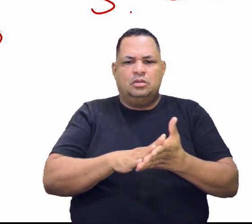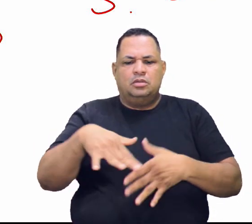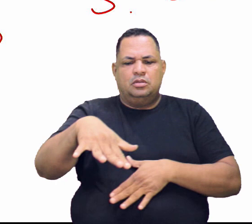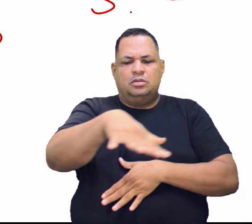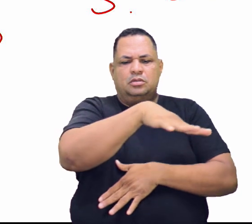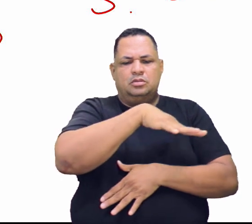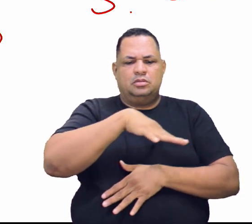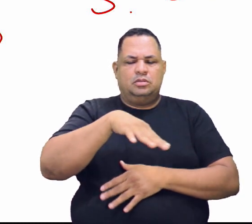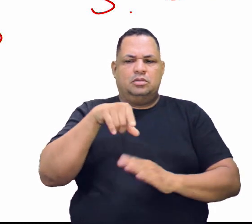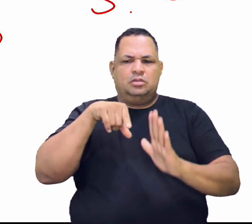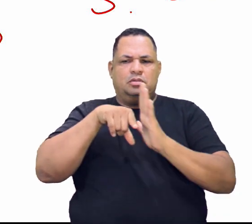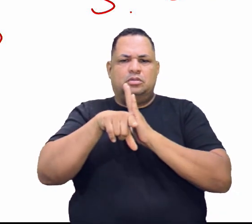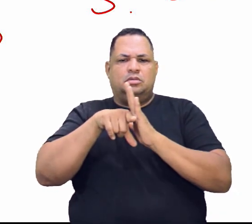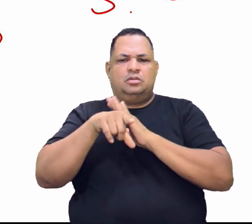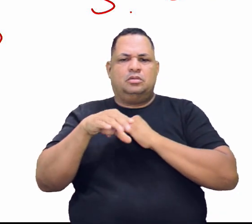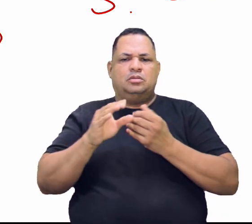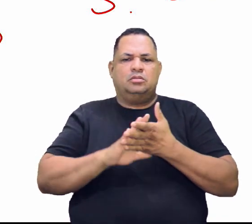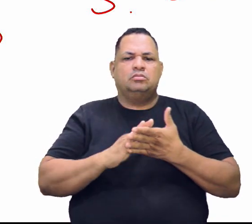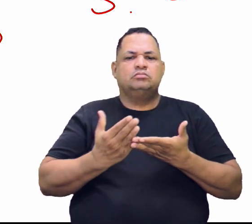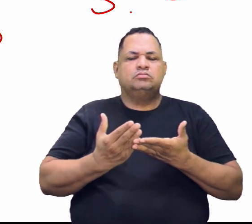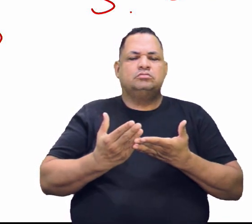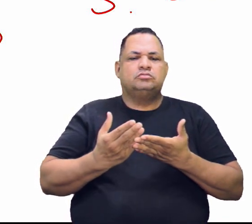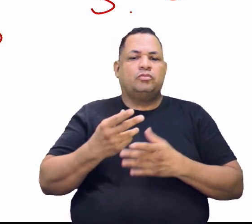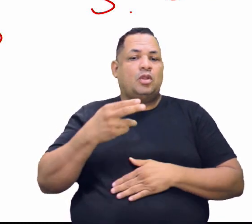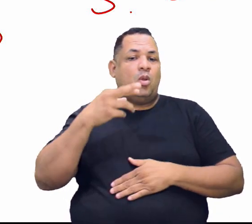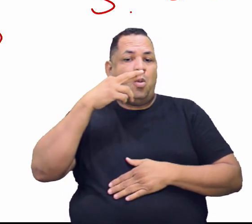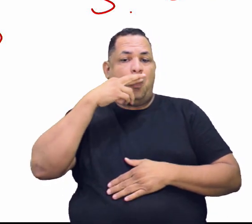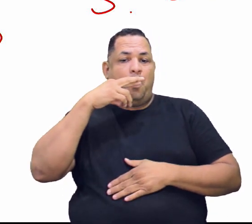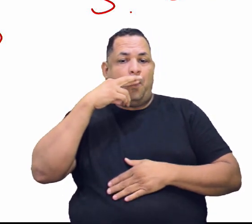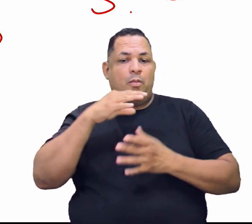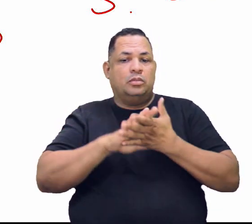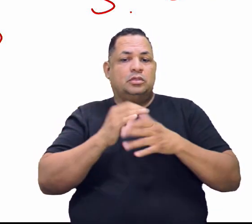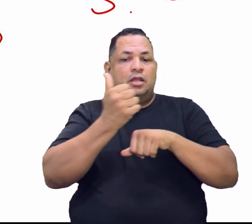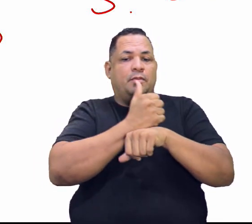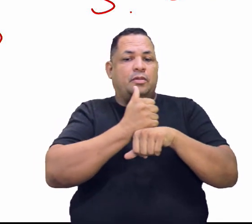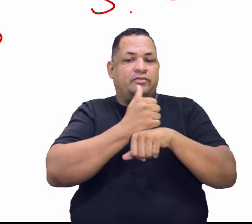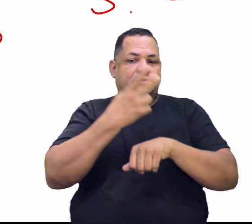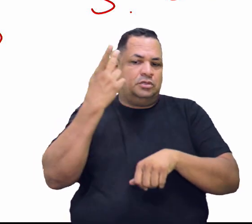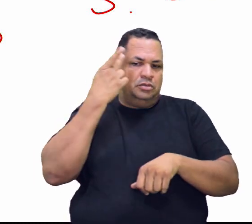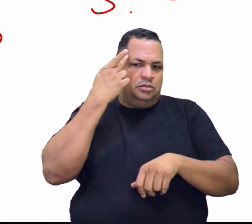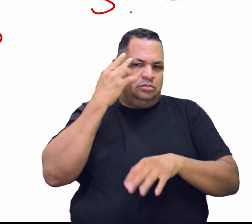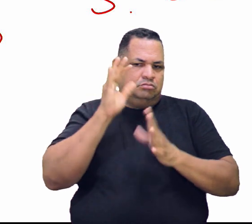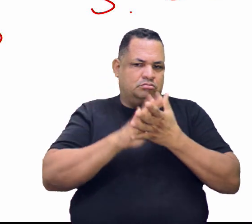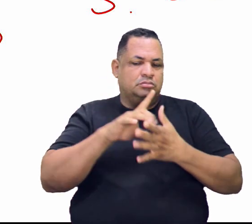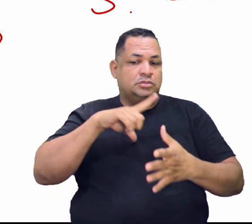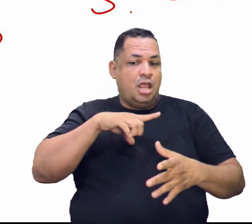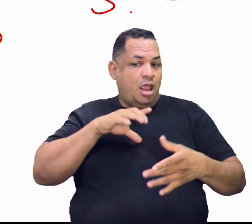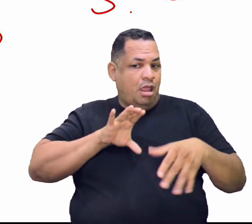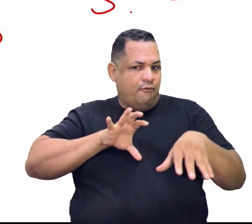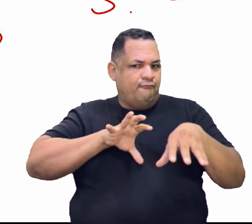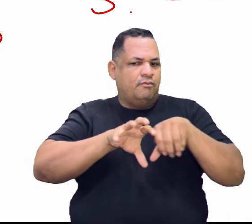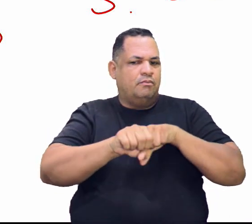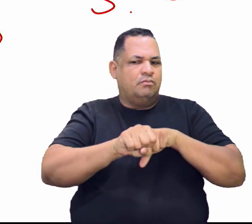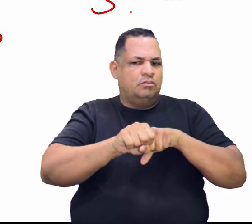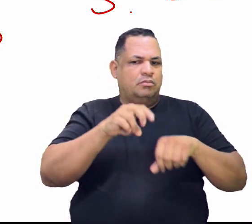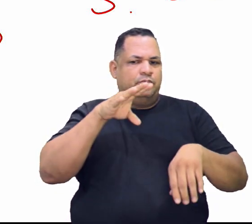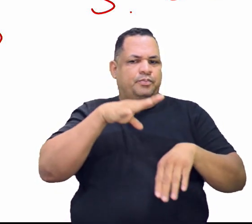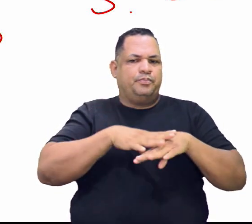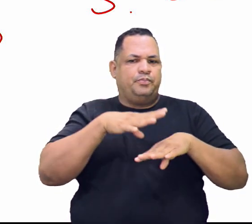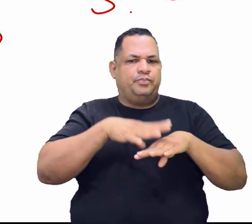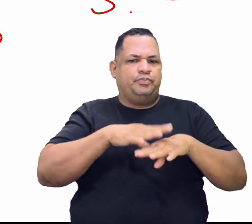áreas da ciência. Rondon era naturalista. Ele foi formado em matemática